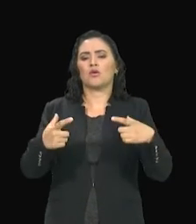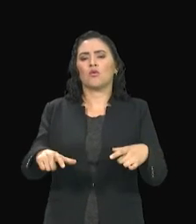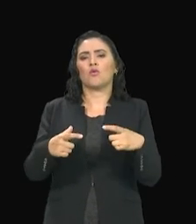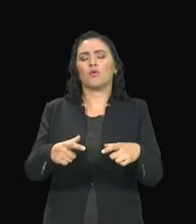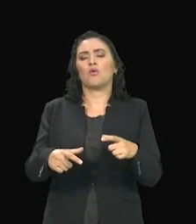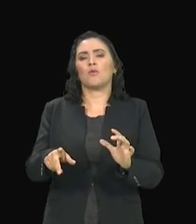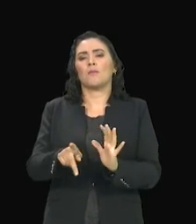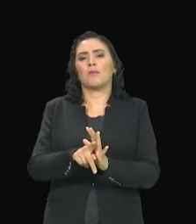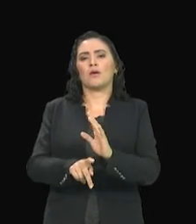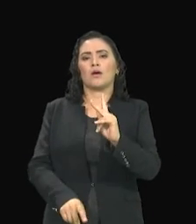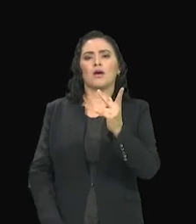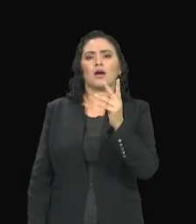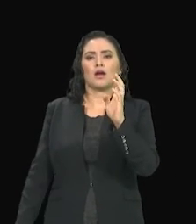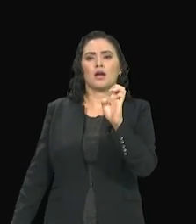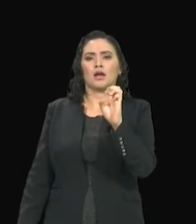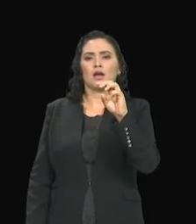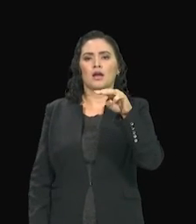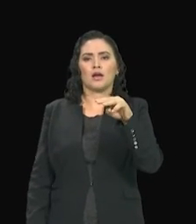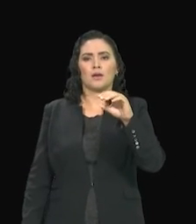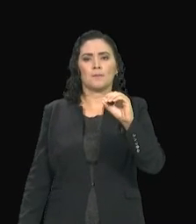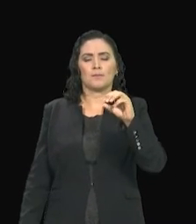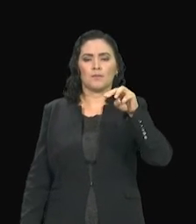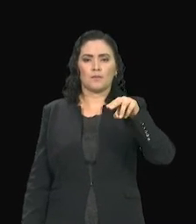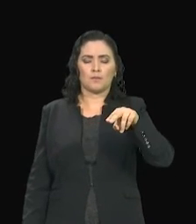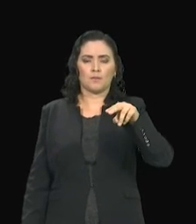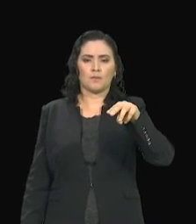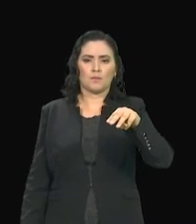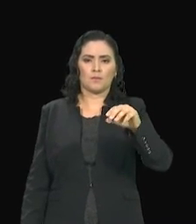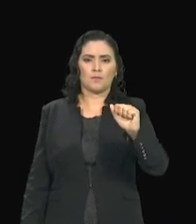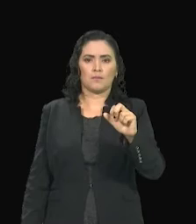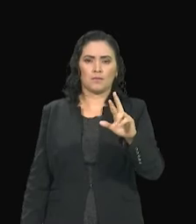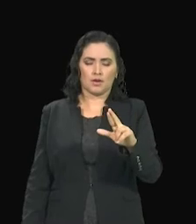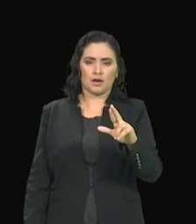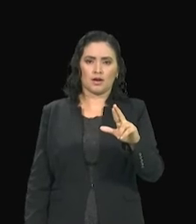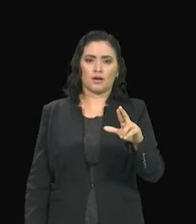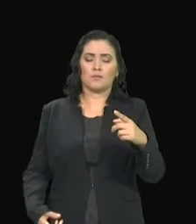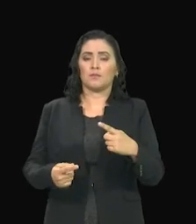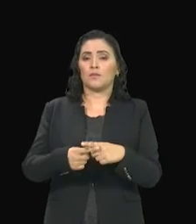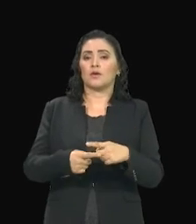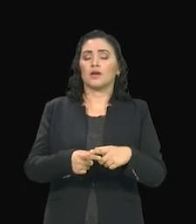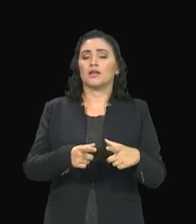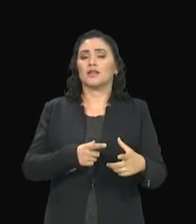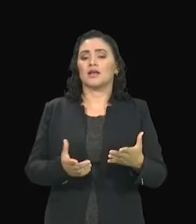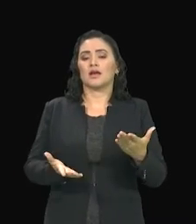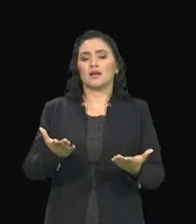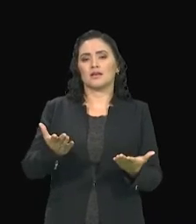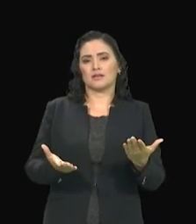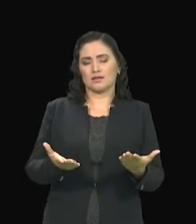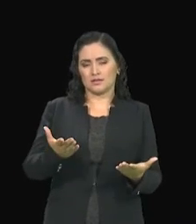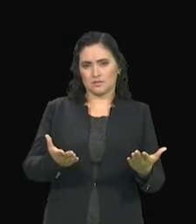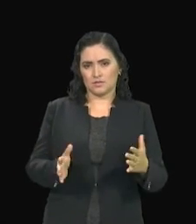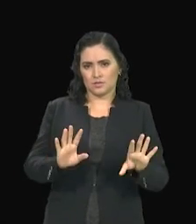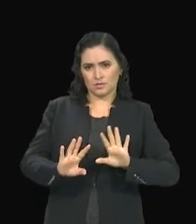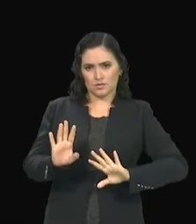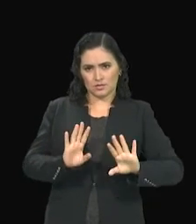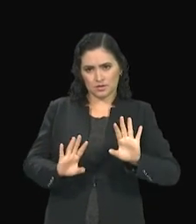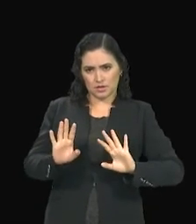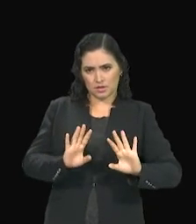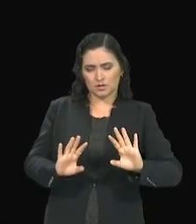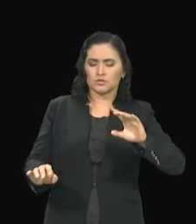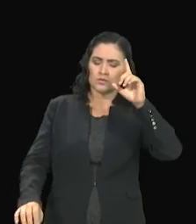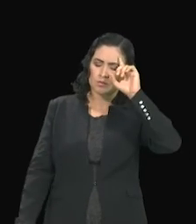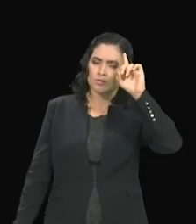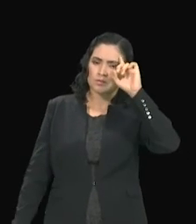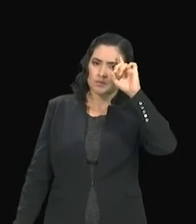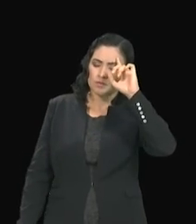atendimento das cirurgias, das necessidades que possam estar dentro do hospital diariamente. Então, eu faço essa fala, fiz um